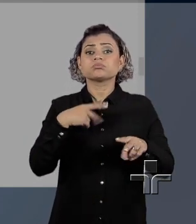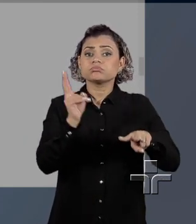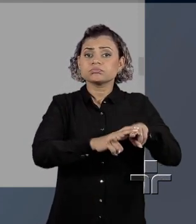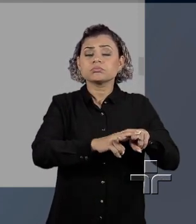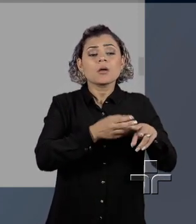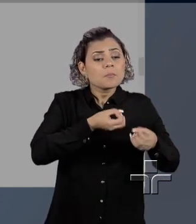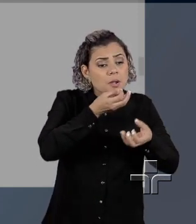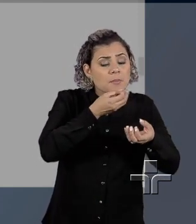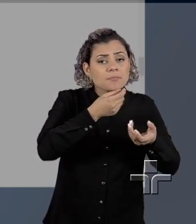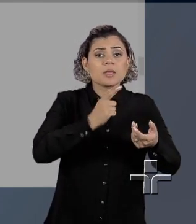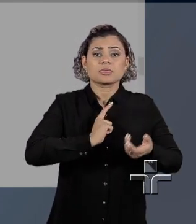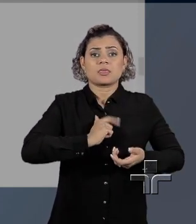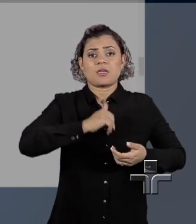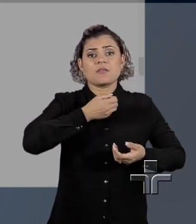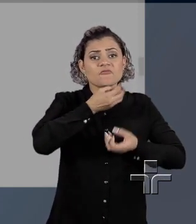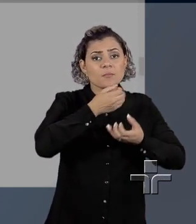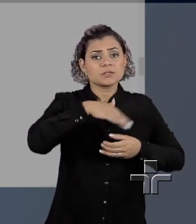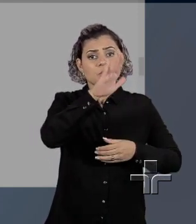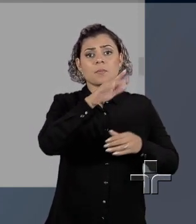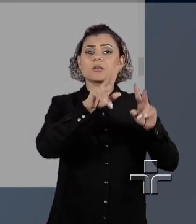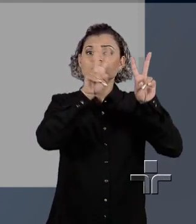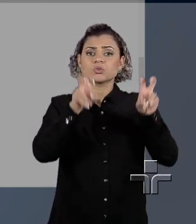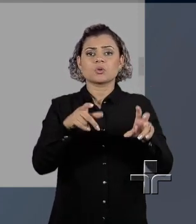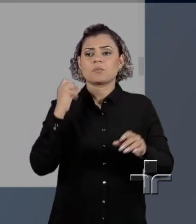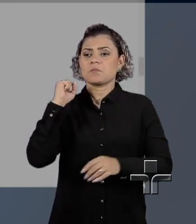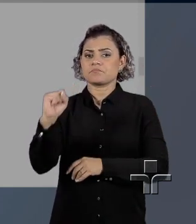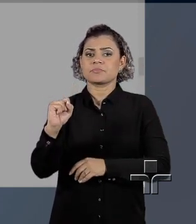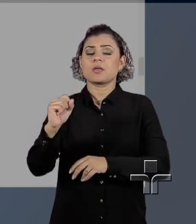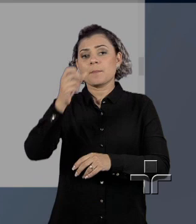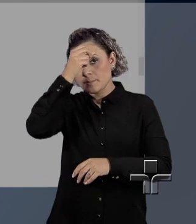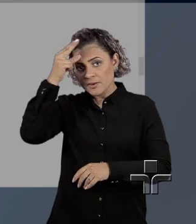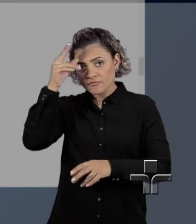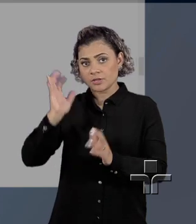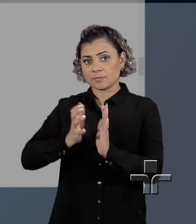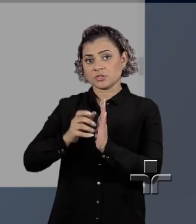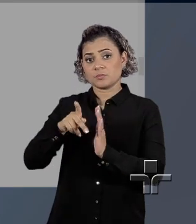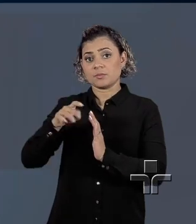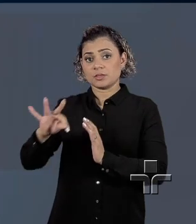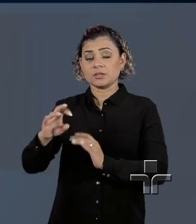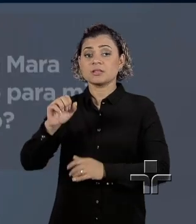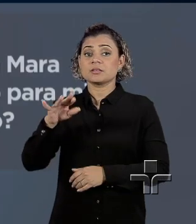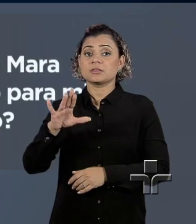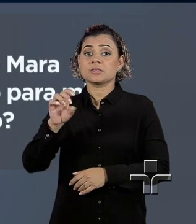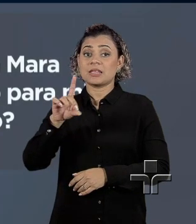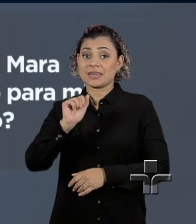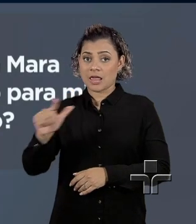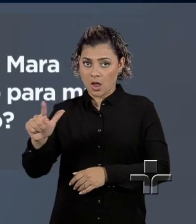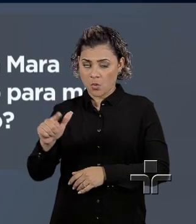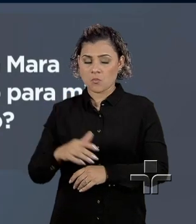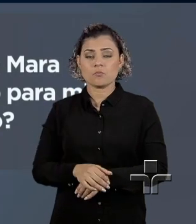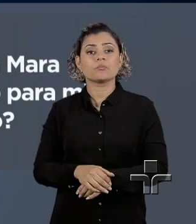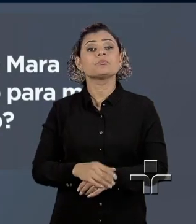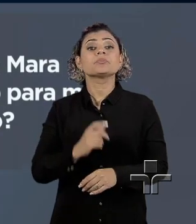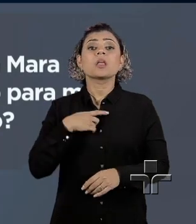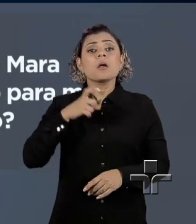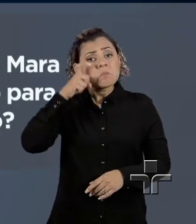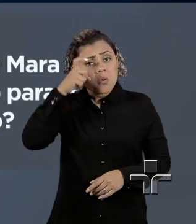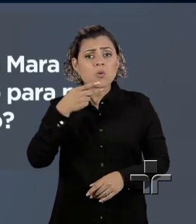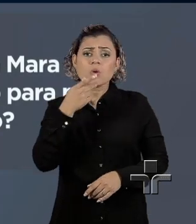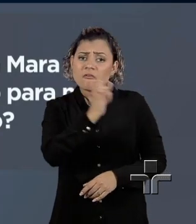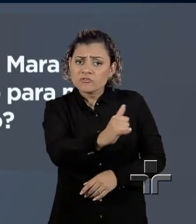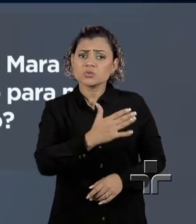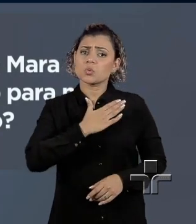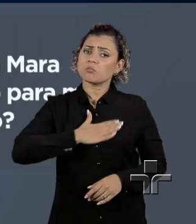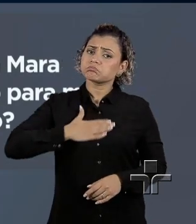ele teria mais informações sobre o caso do assassinato do prefeito do PT, Celso Daniel. Moro diz na mensagem: Prezado,